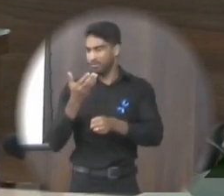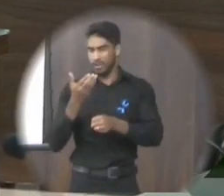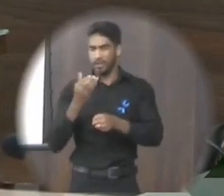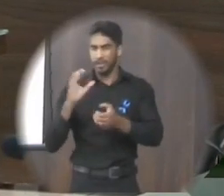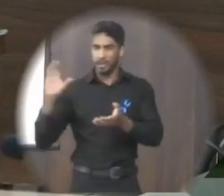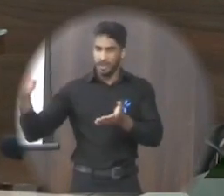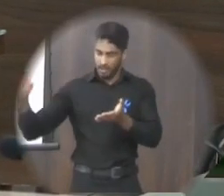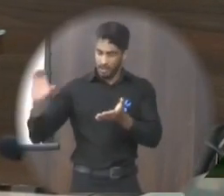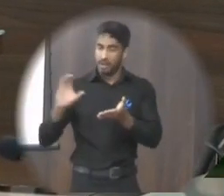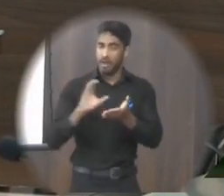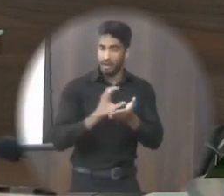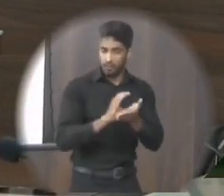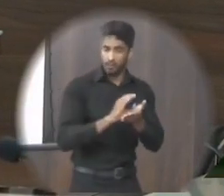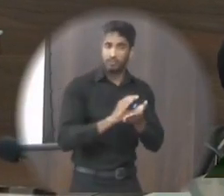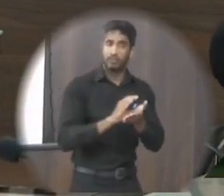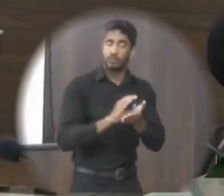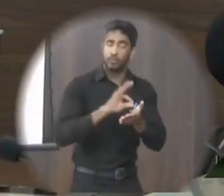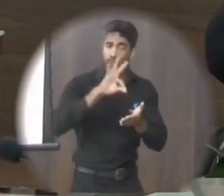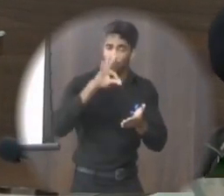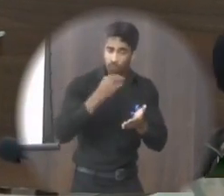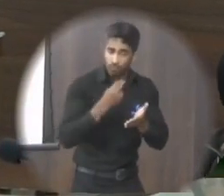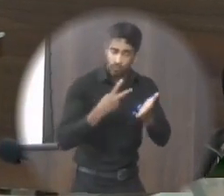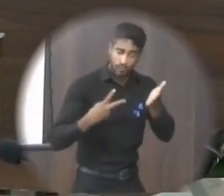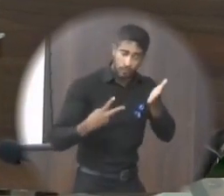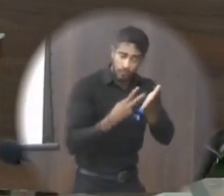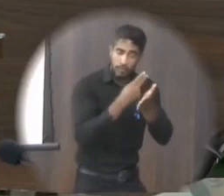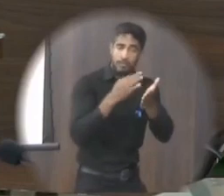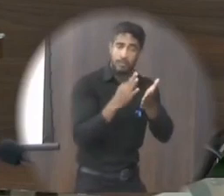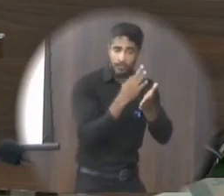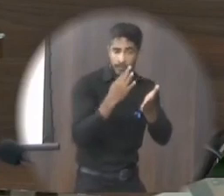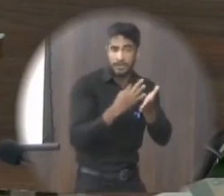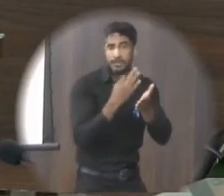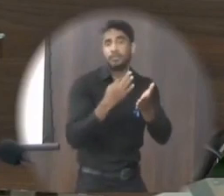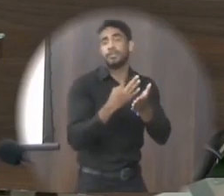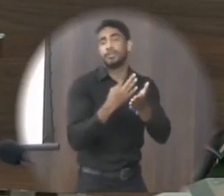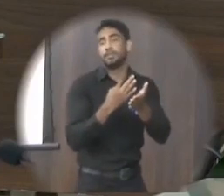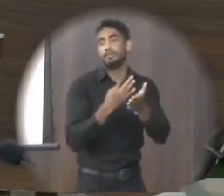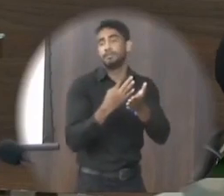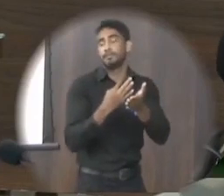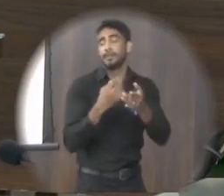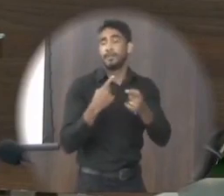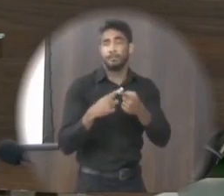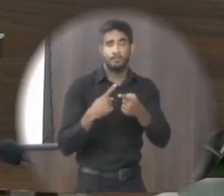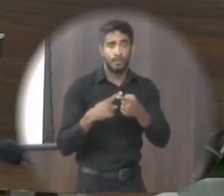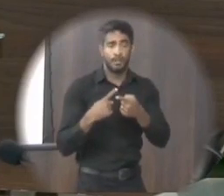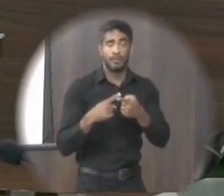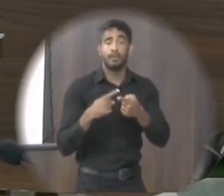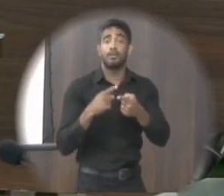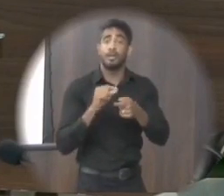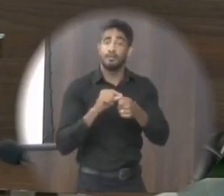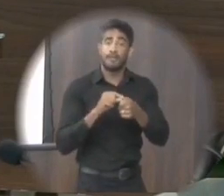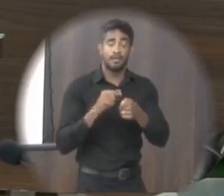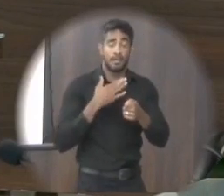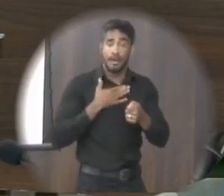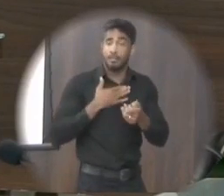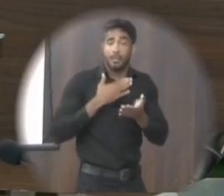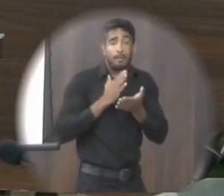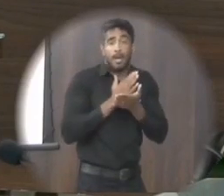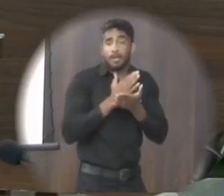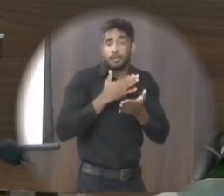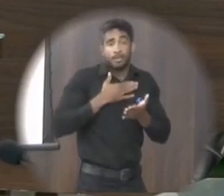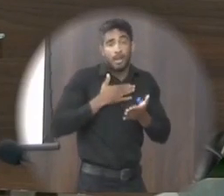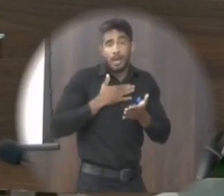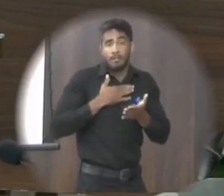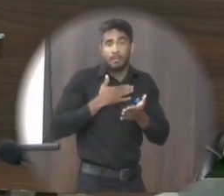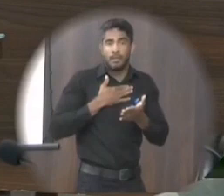emendas, e quero ainda para cirurgias eletivas, porque eu quero fazer a minha parte.